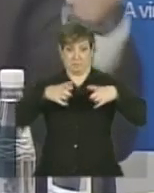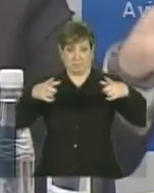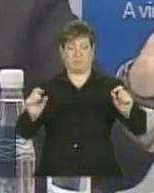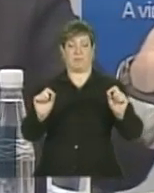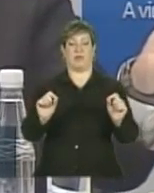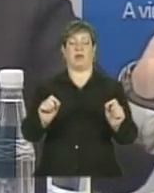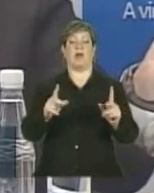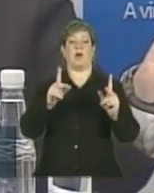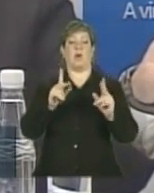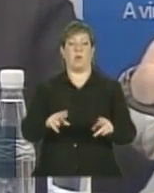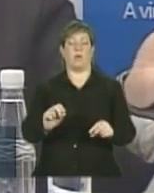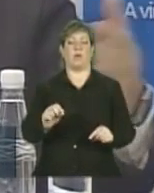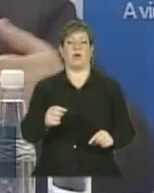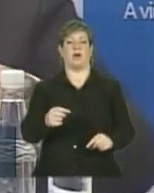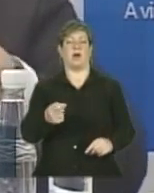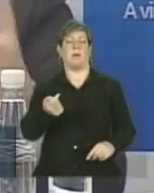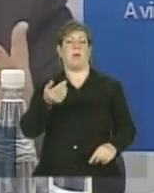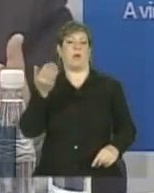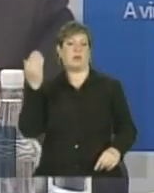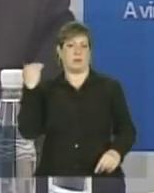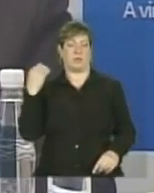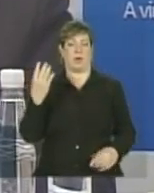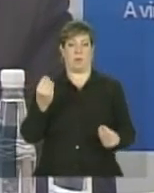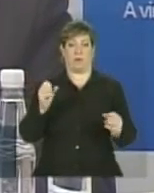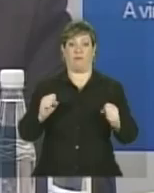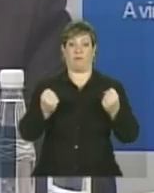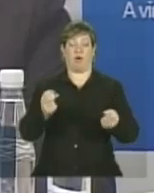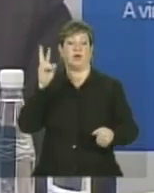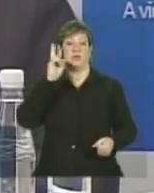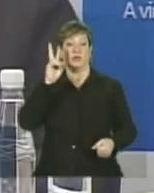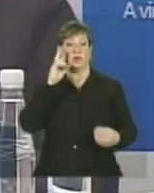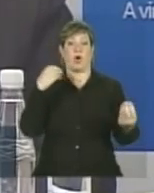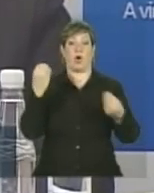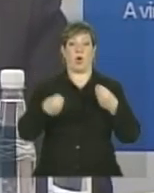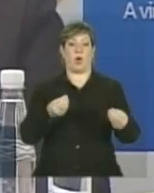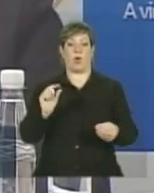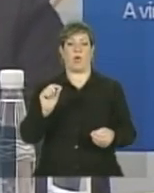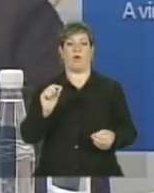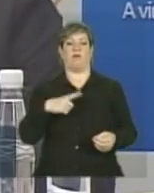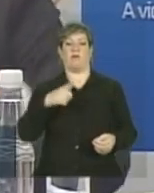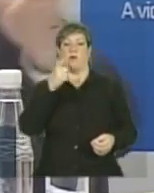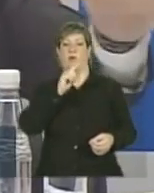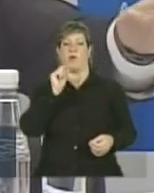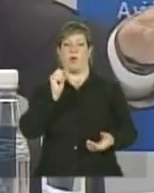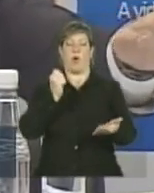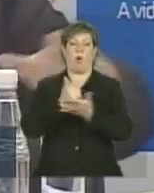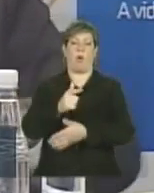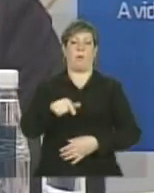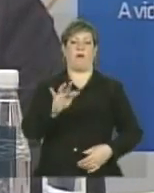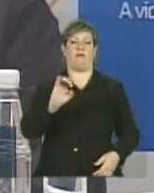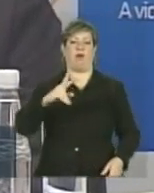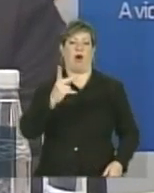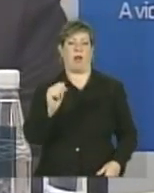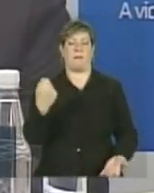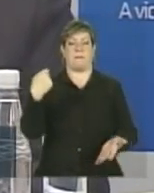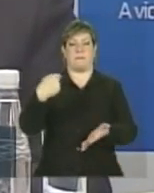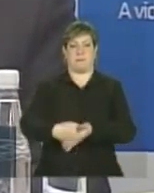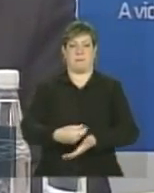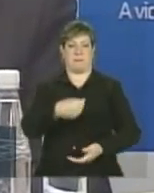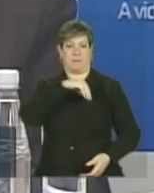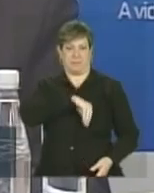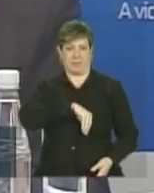como estava sendo há muito pouco tempo atrás, era muito forte a questão da compra de folhas de pagamento. Hoje ainda é uma medida importante.